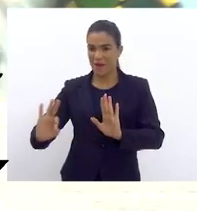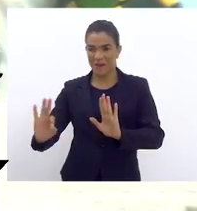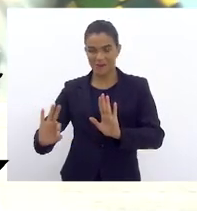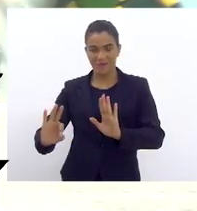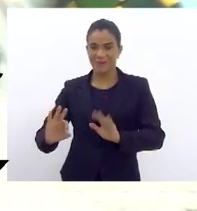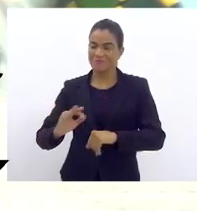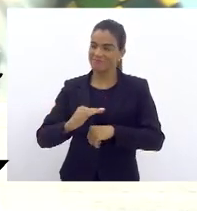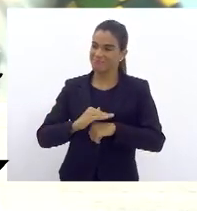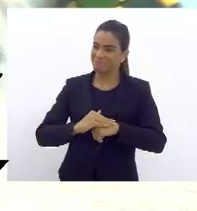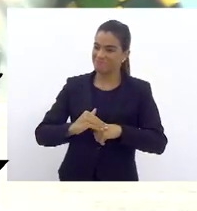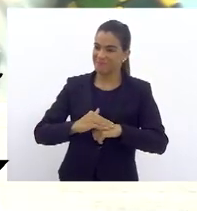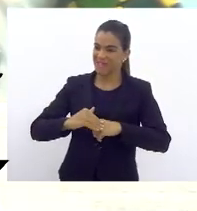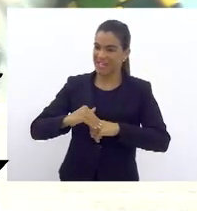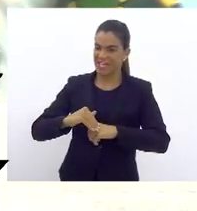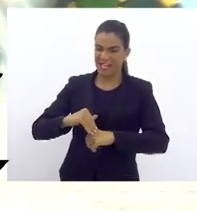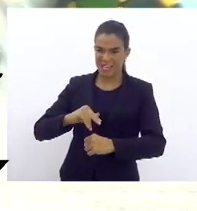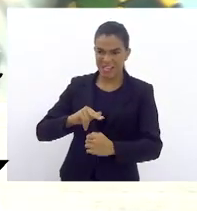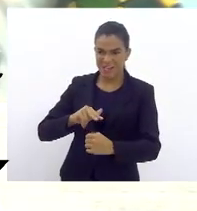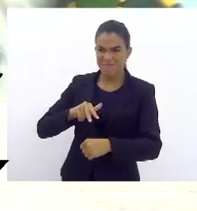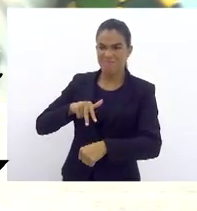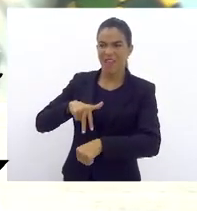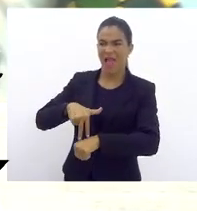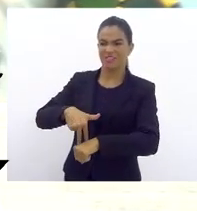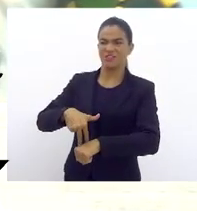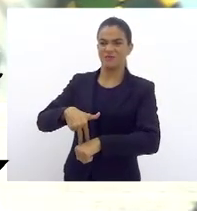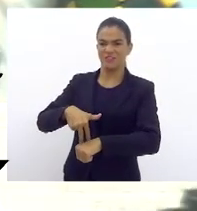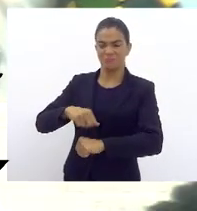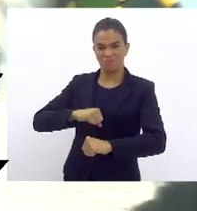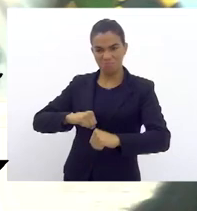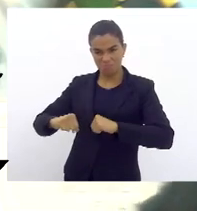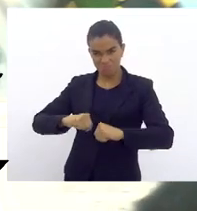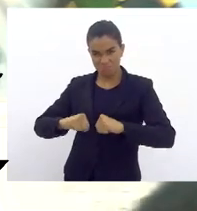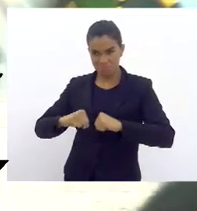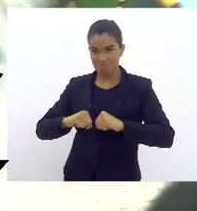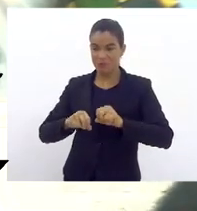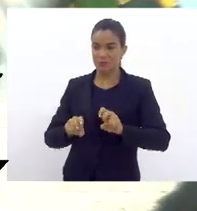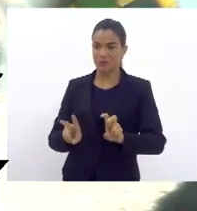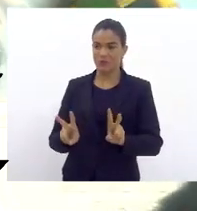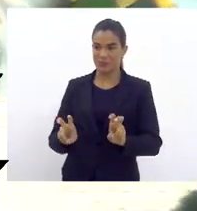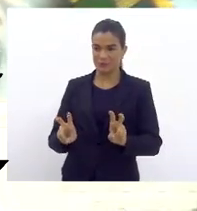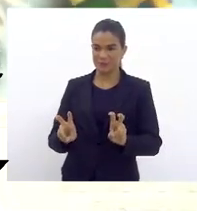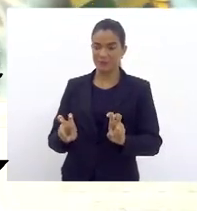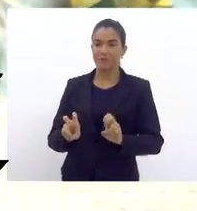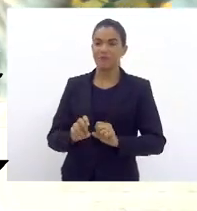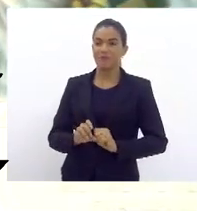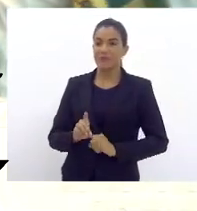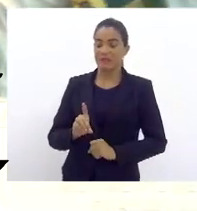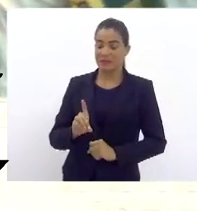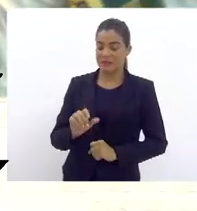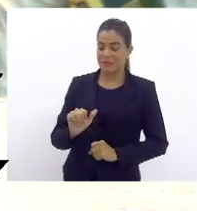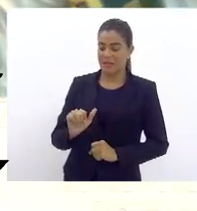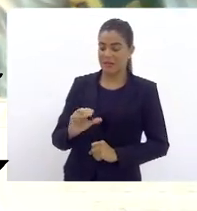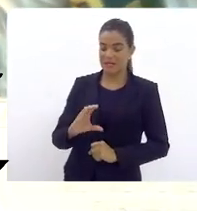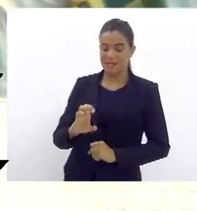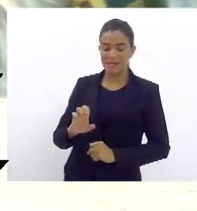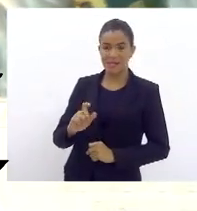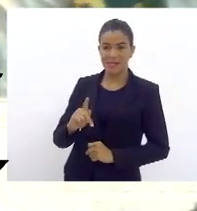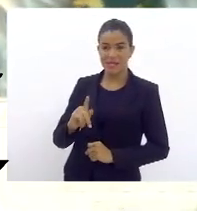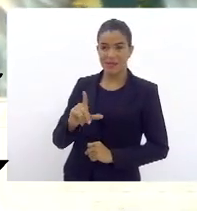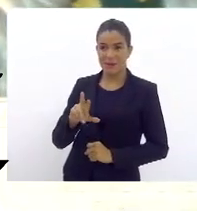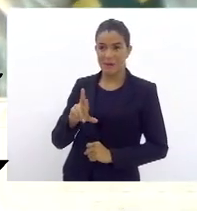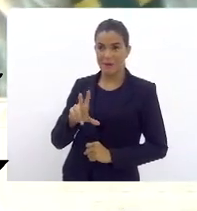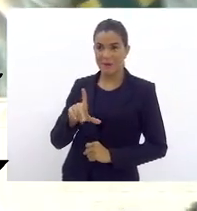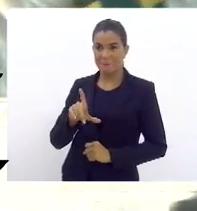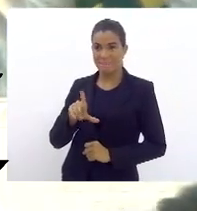e ativista aí muito e muito próximo do tema da ceppir desenvolver os para